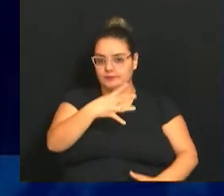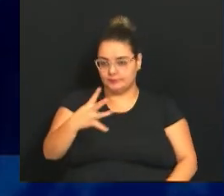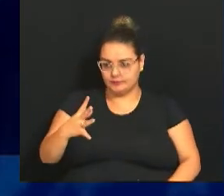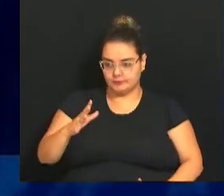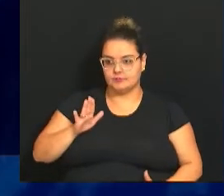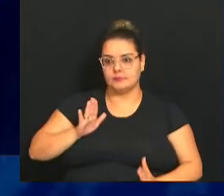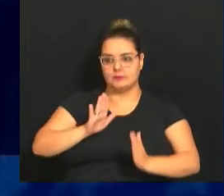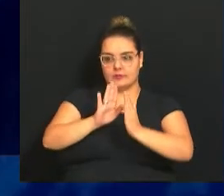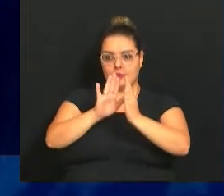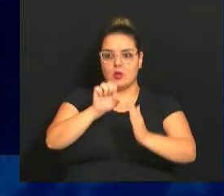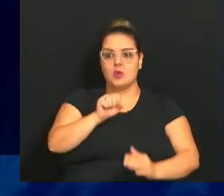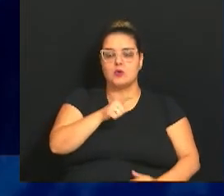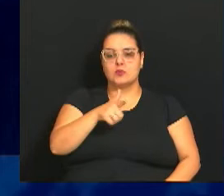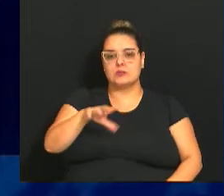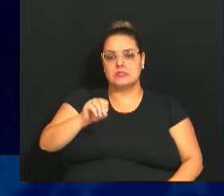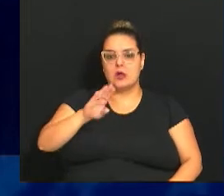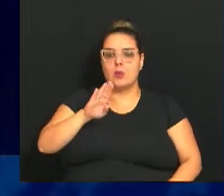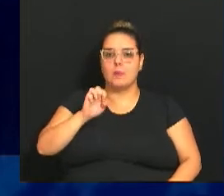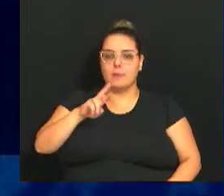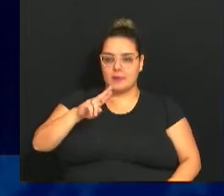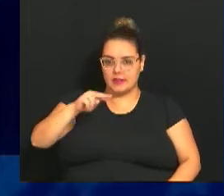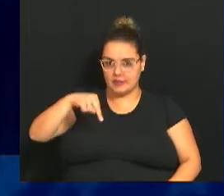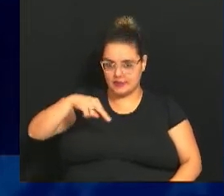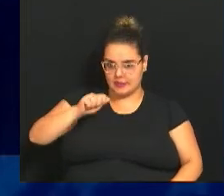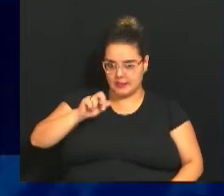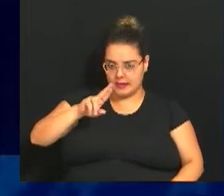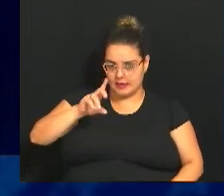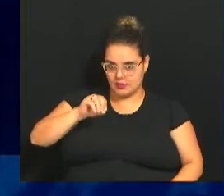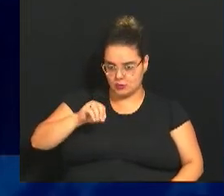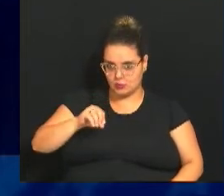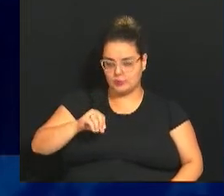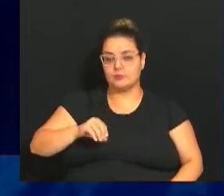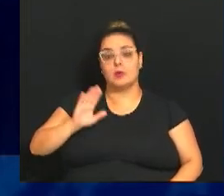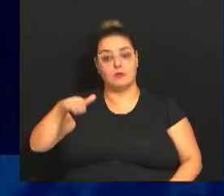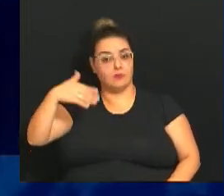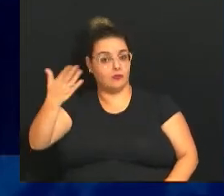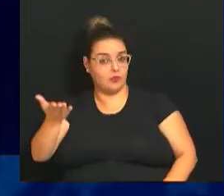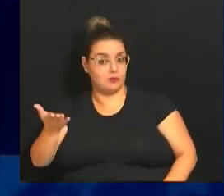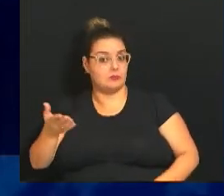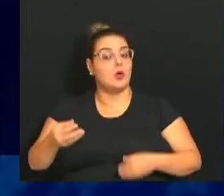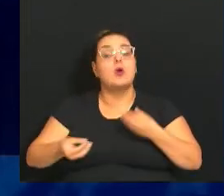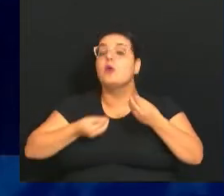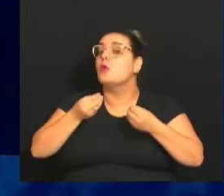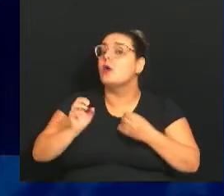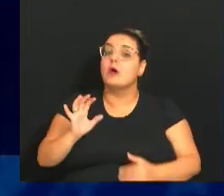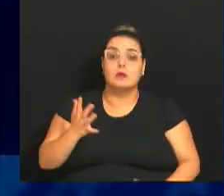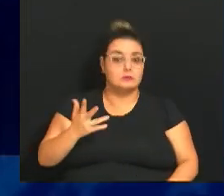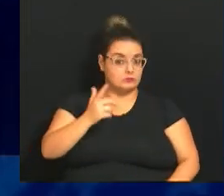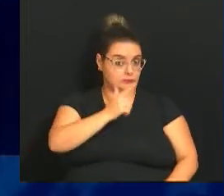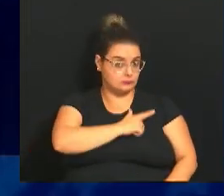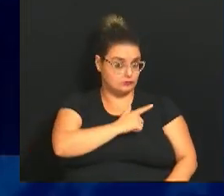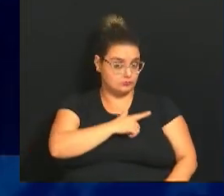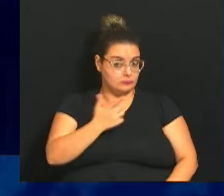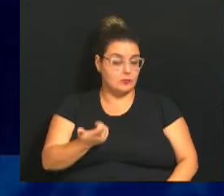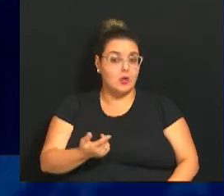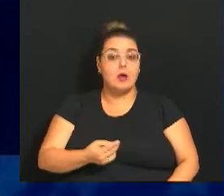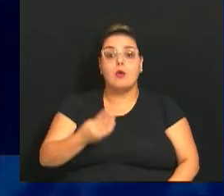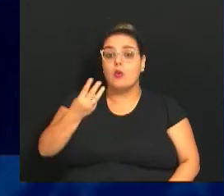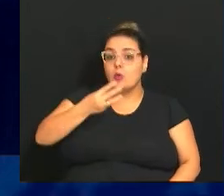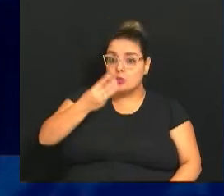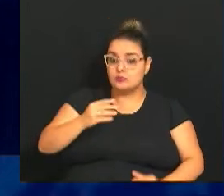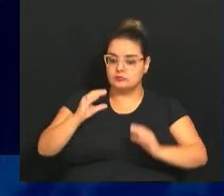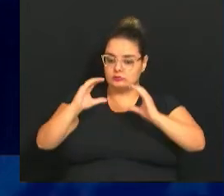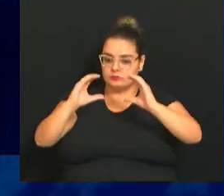São Bernardo fora de casa. A situação do Bugre é a seguinte: ele é o 3º colocado do grupo A,